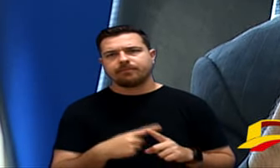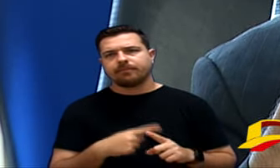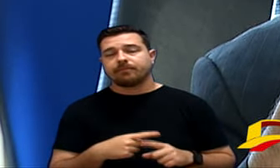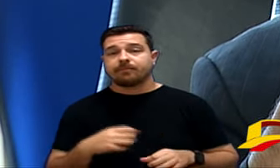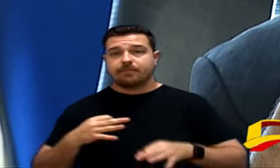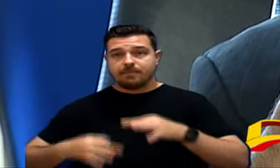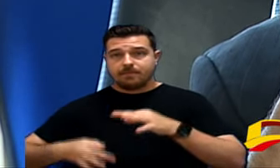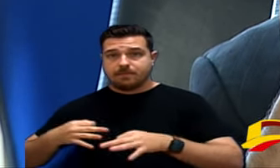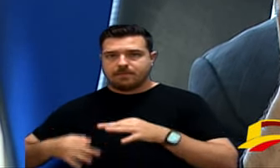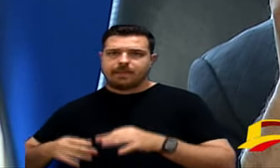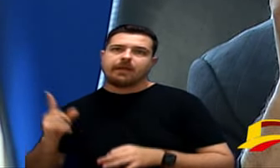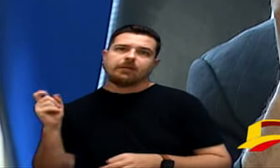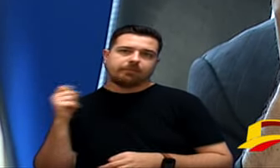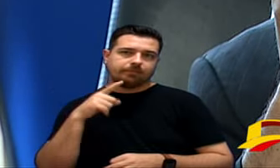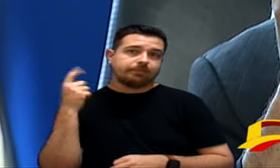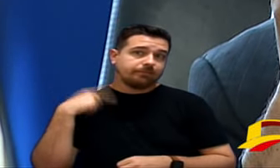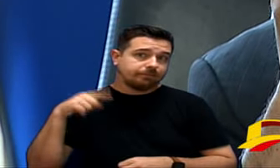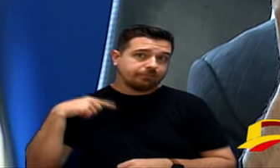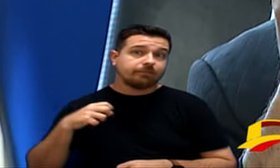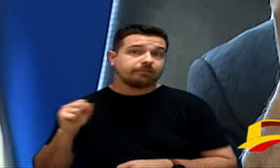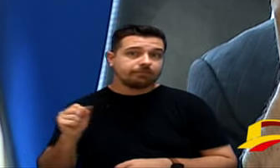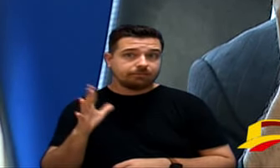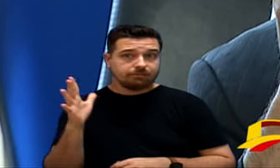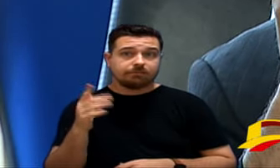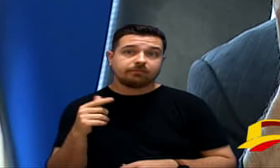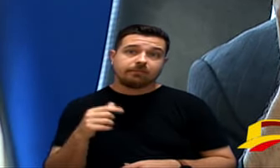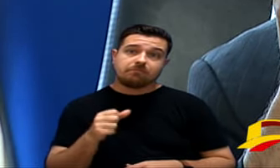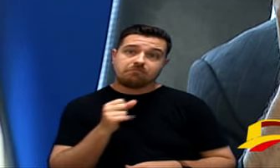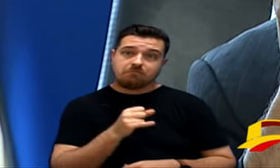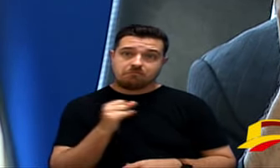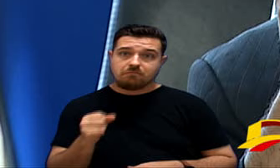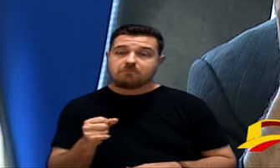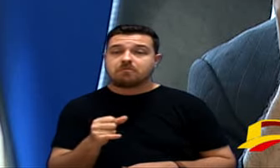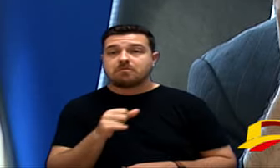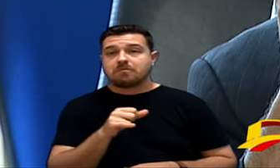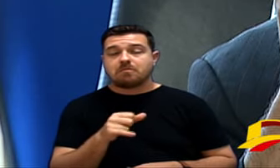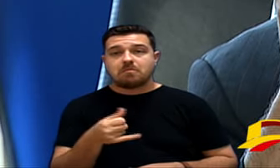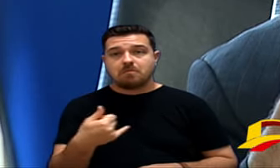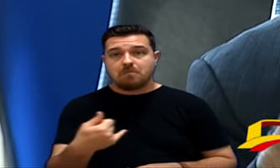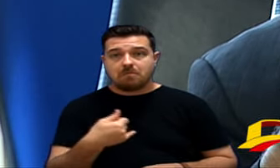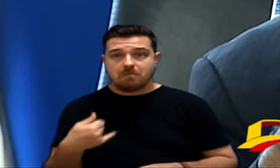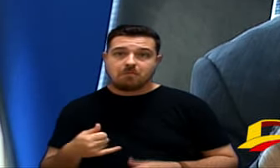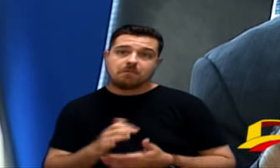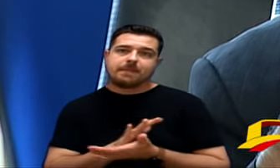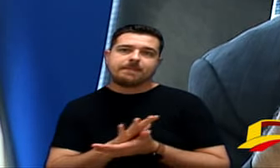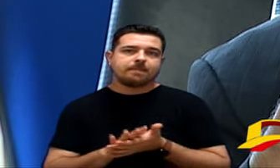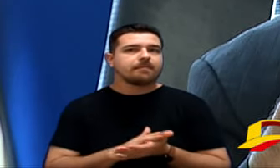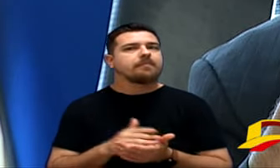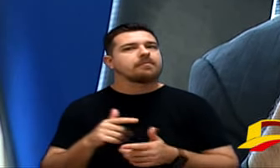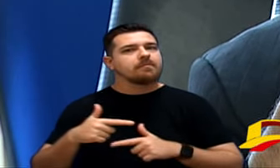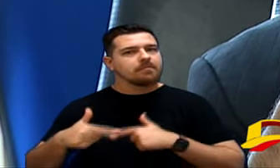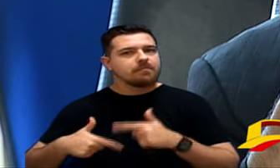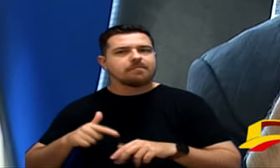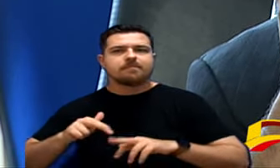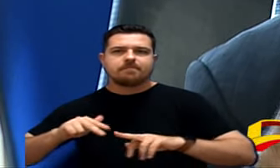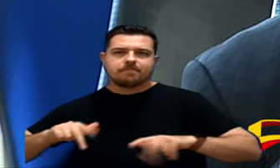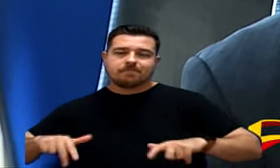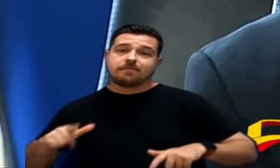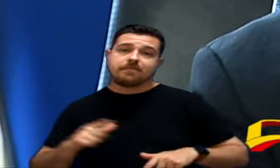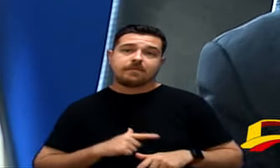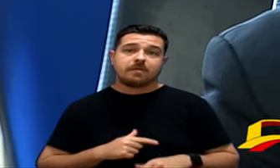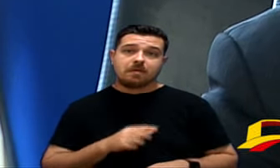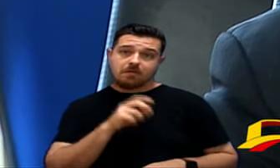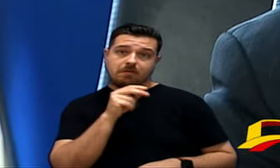jurídico né Sim eles sofrem muito sem informações Conheço pessoas que estão aí sem receber que estão eh